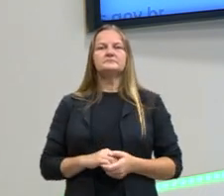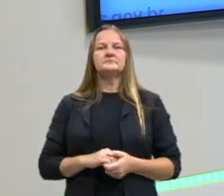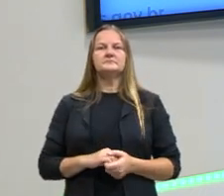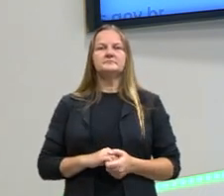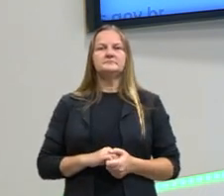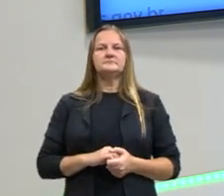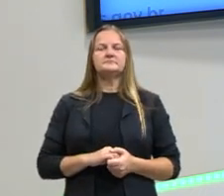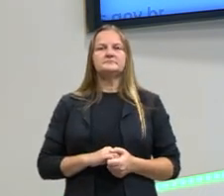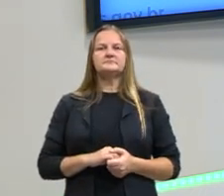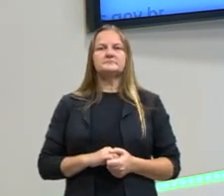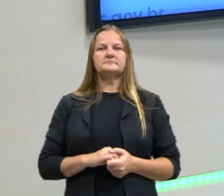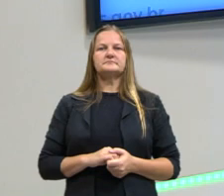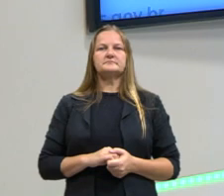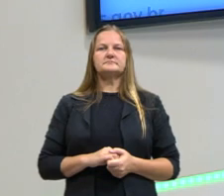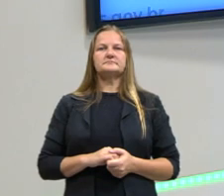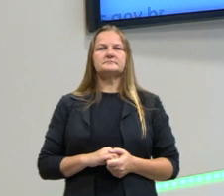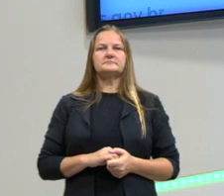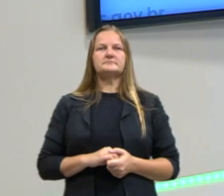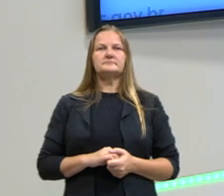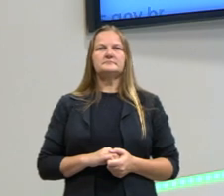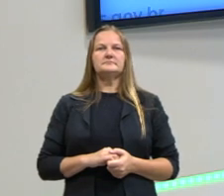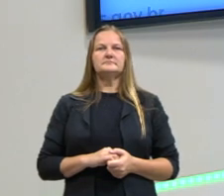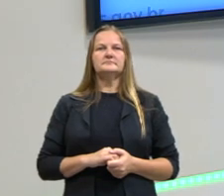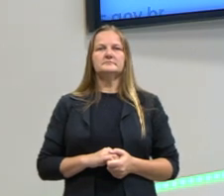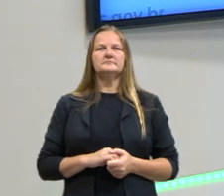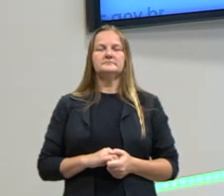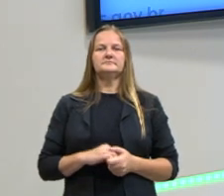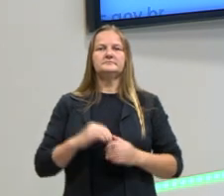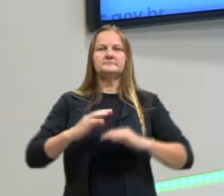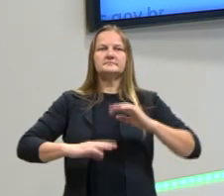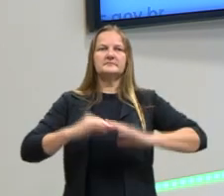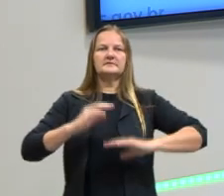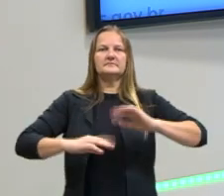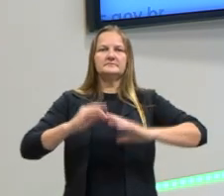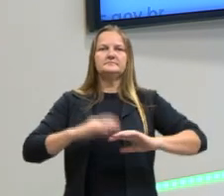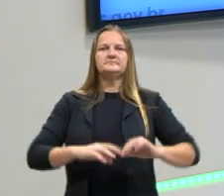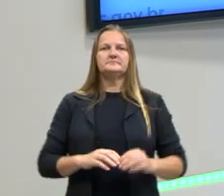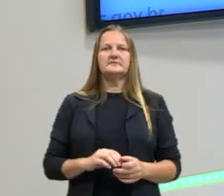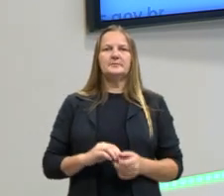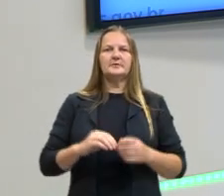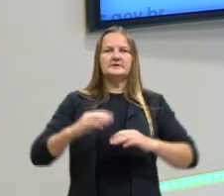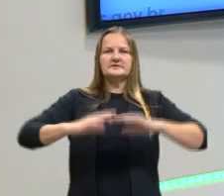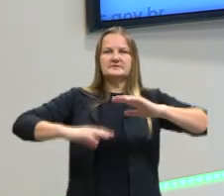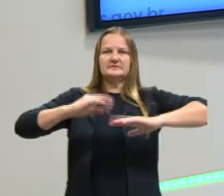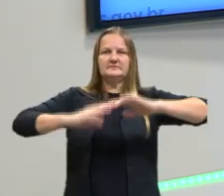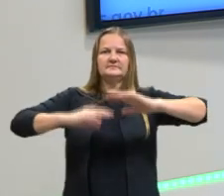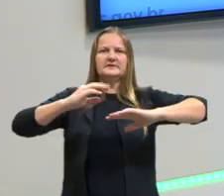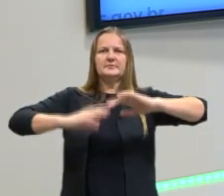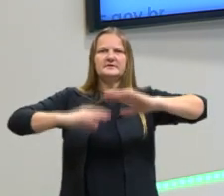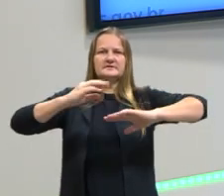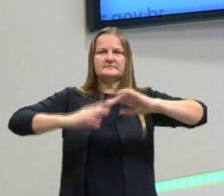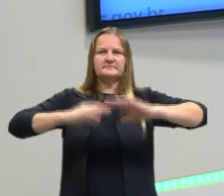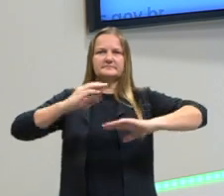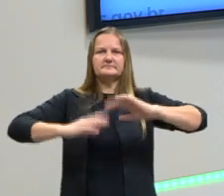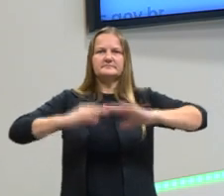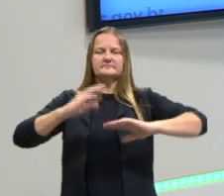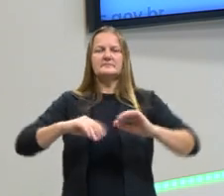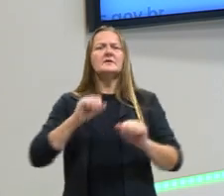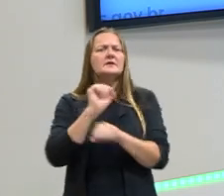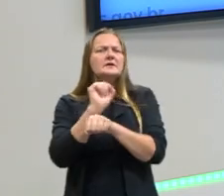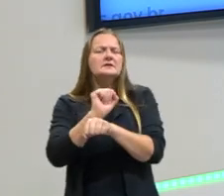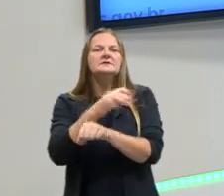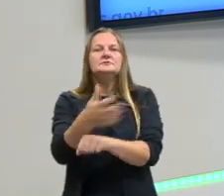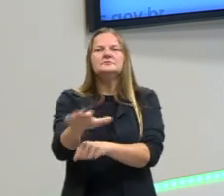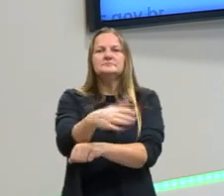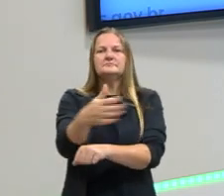você vai fazer o teu TCC já pensando no final da da tua graduação né fazendo de onde você está e muitas